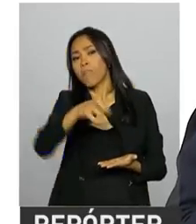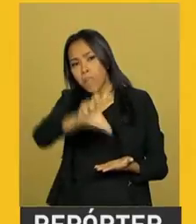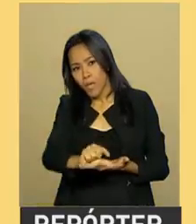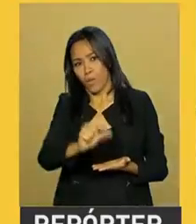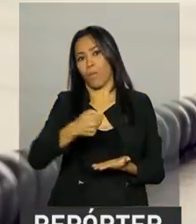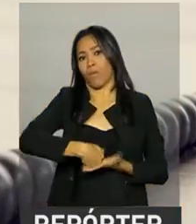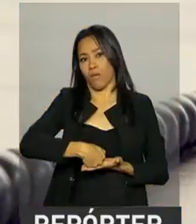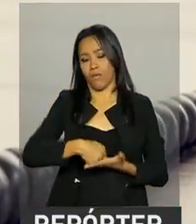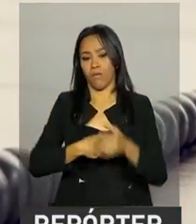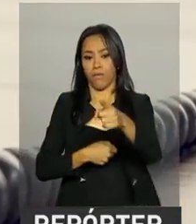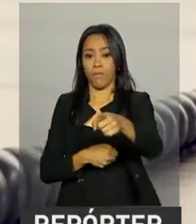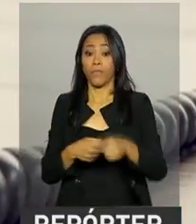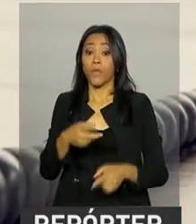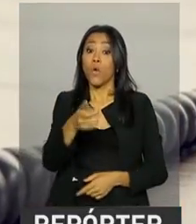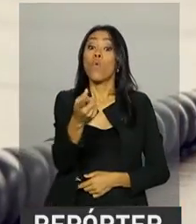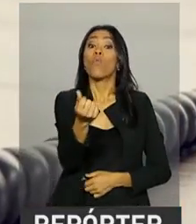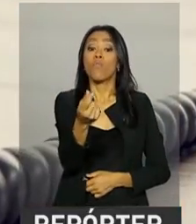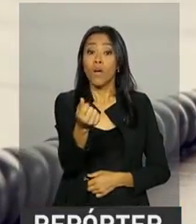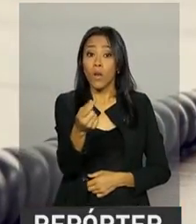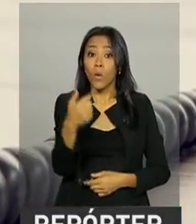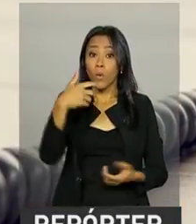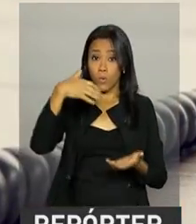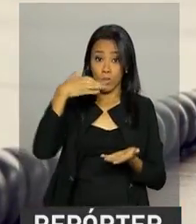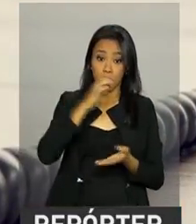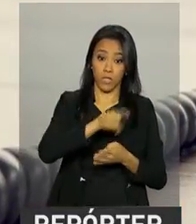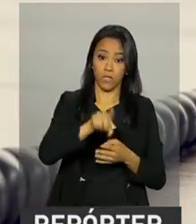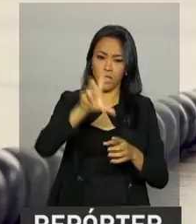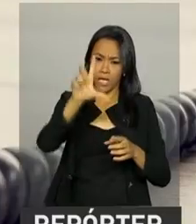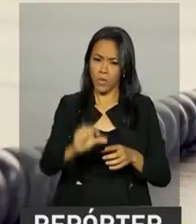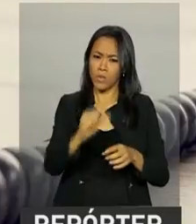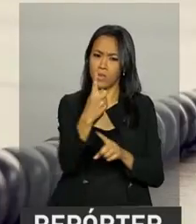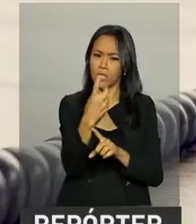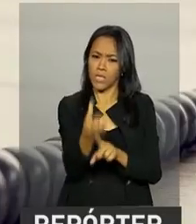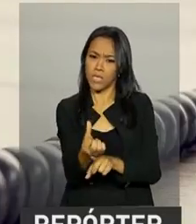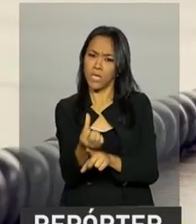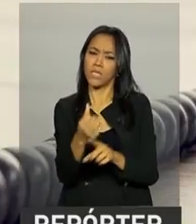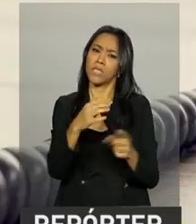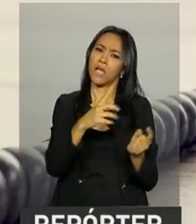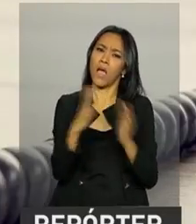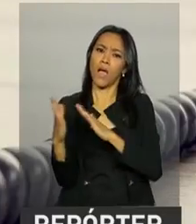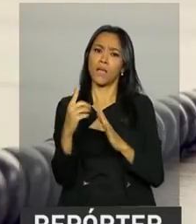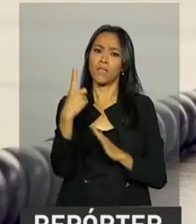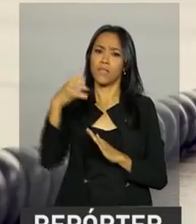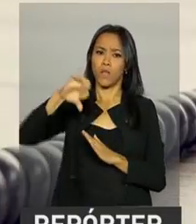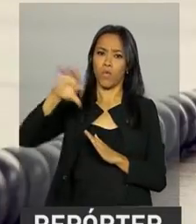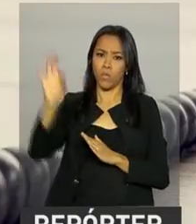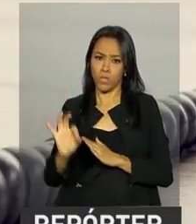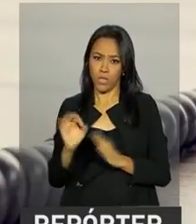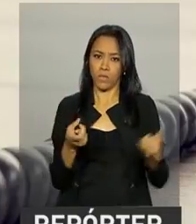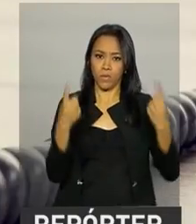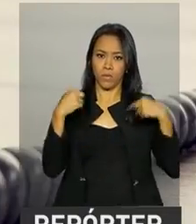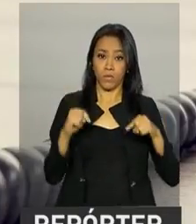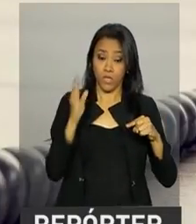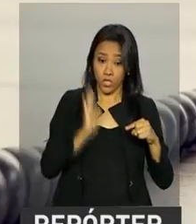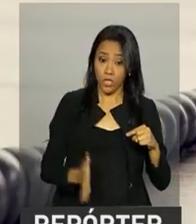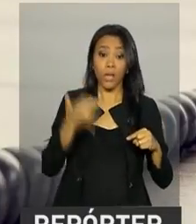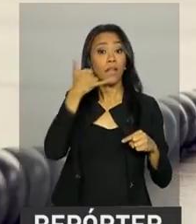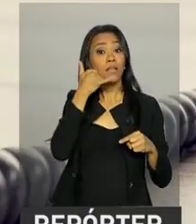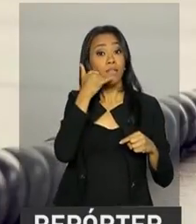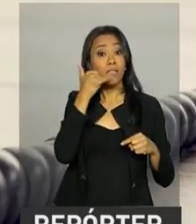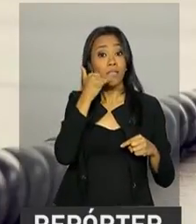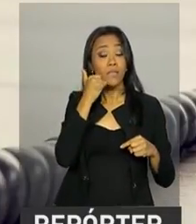menos os valores das chamadas locais terão redução entre 16 e 19 por cento já para as ligações